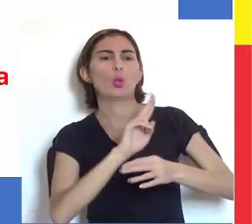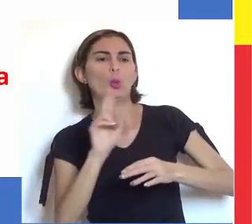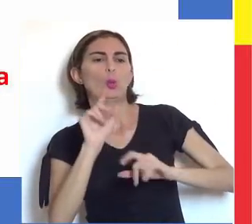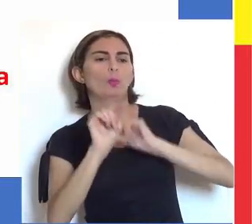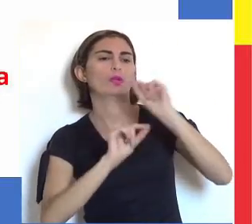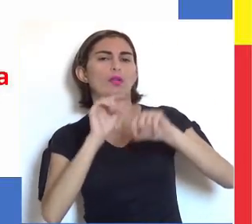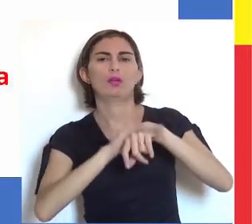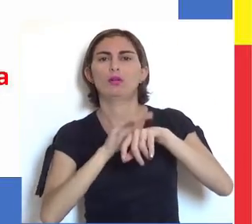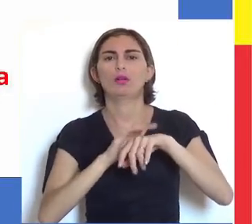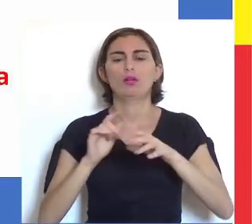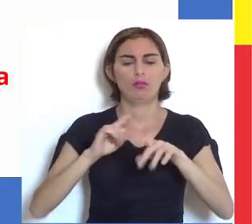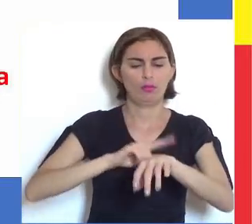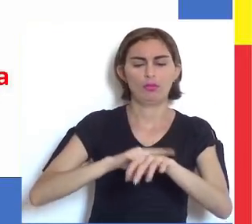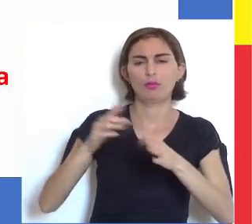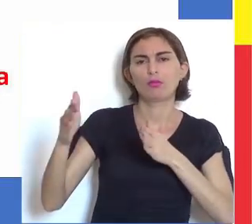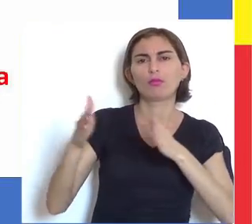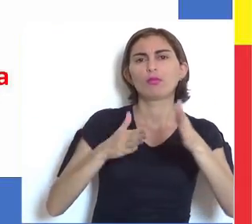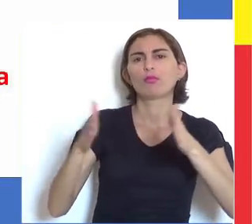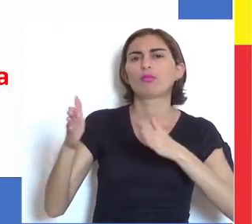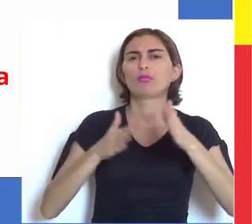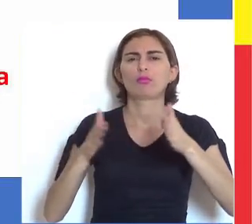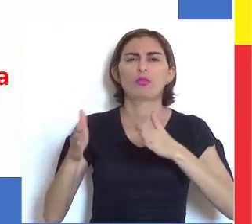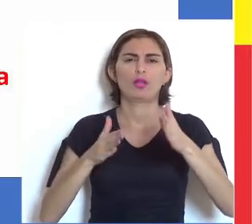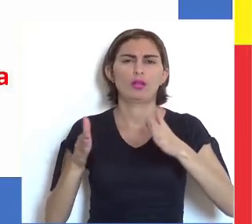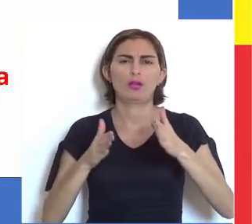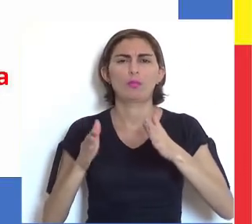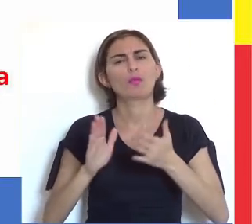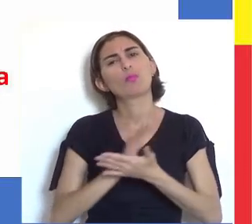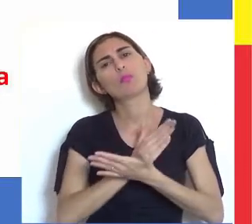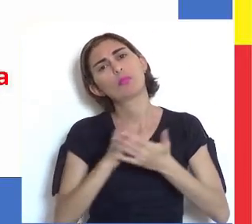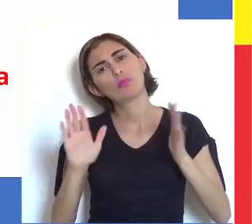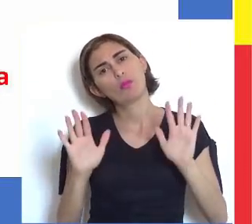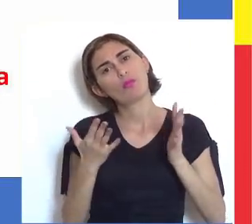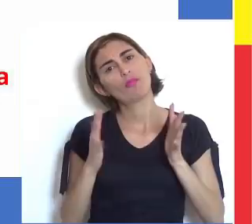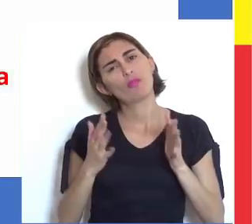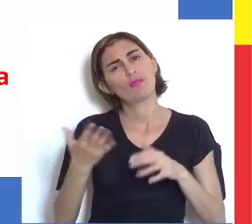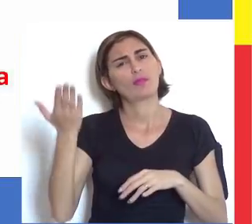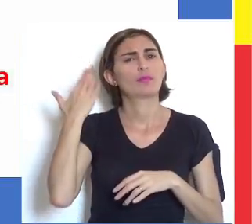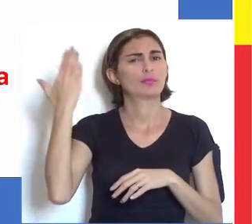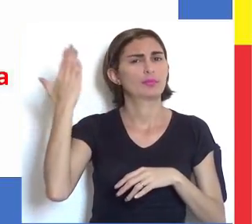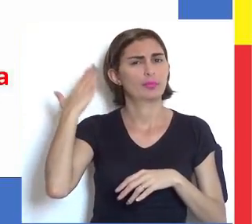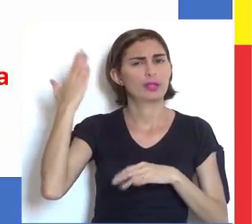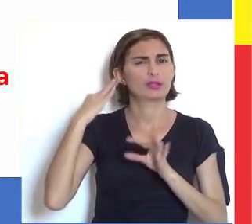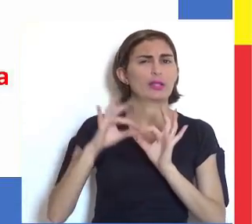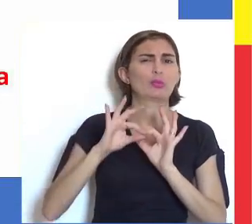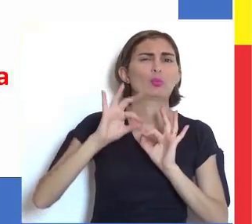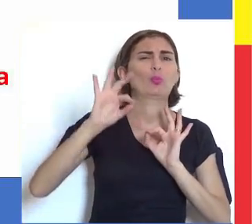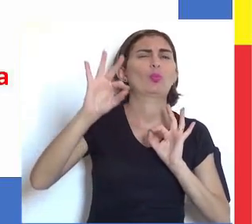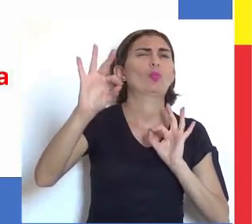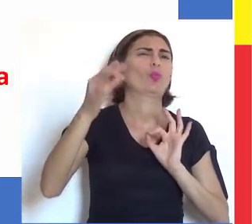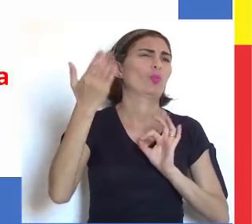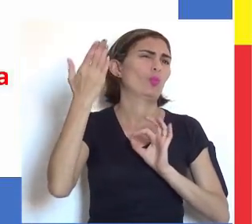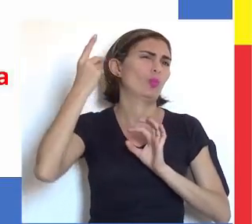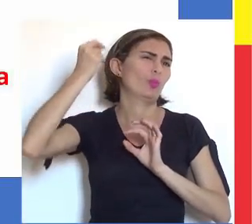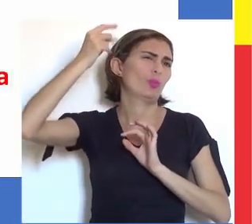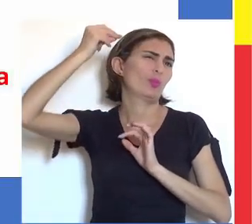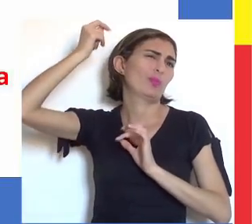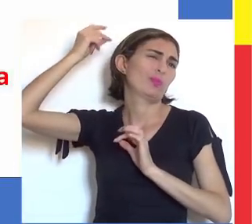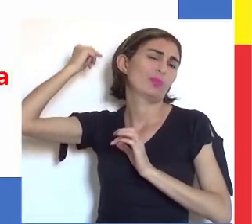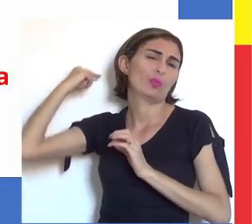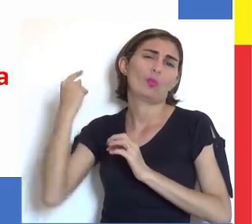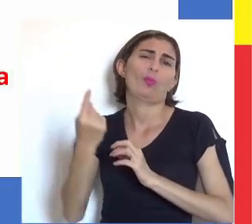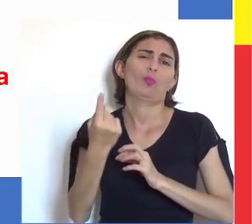história. Em que tempo se passa a história? Provavelmente em um passado distante. Quais são